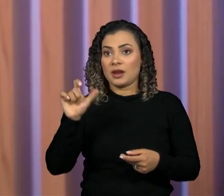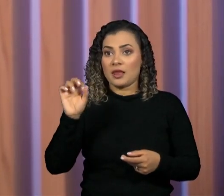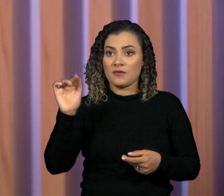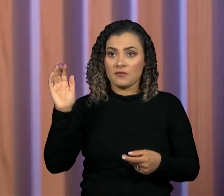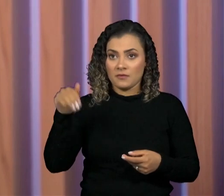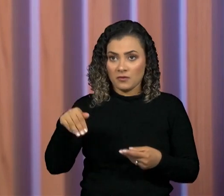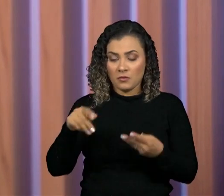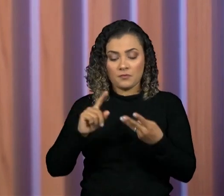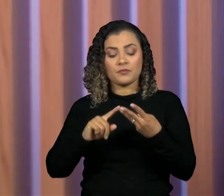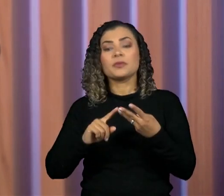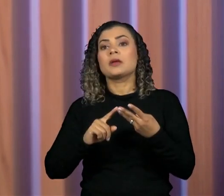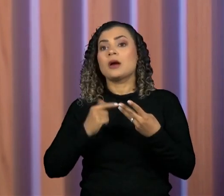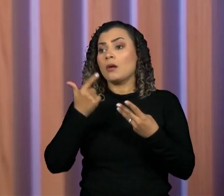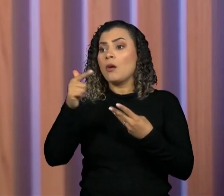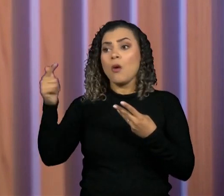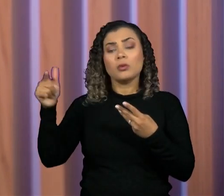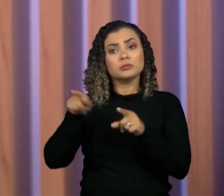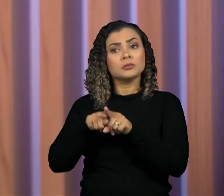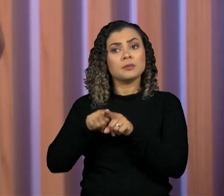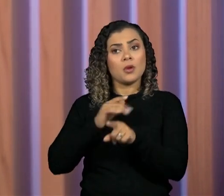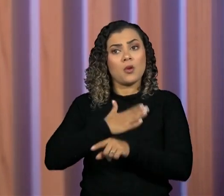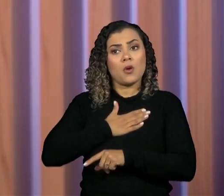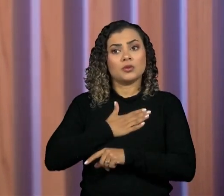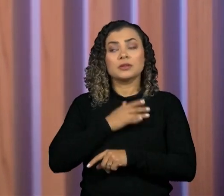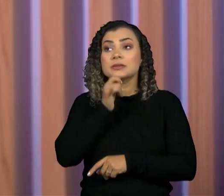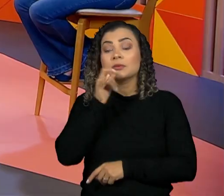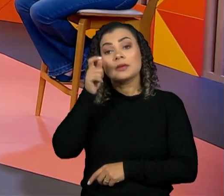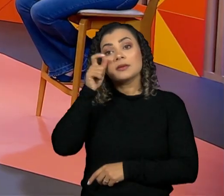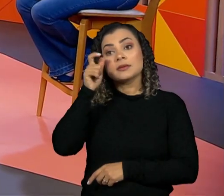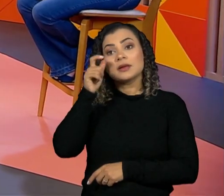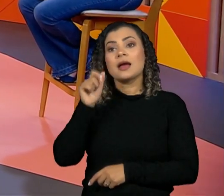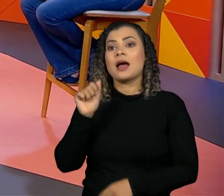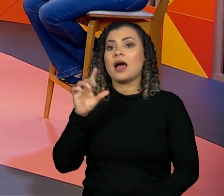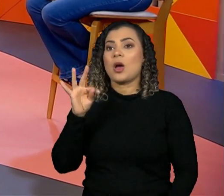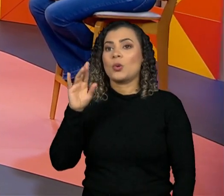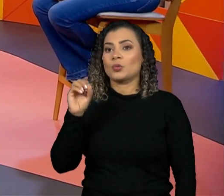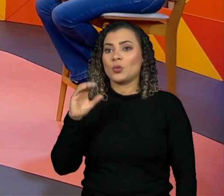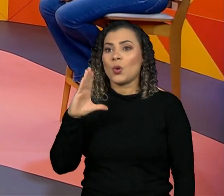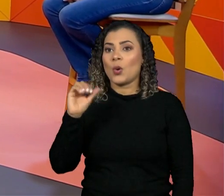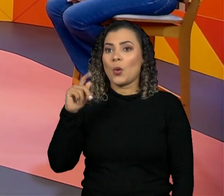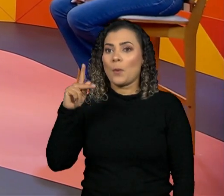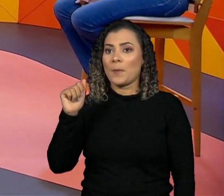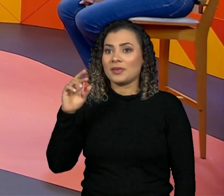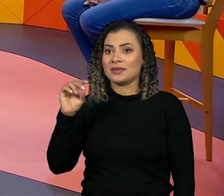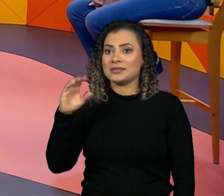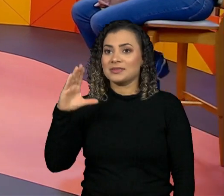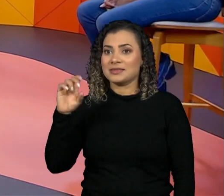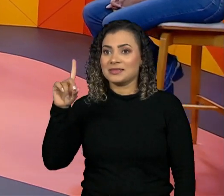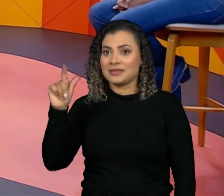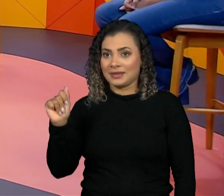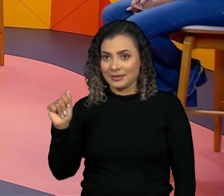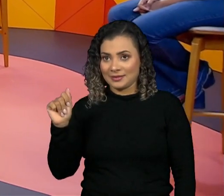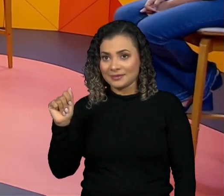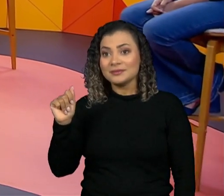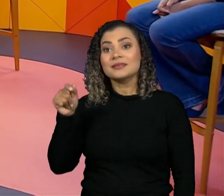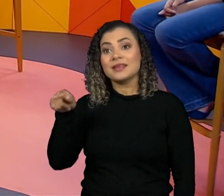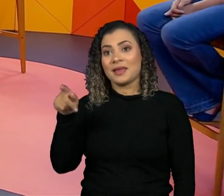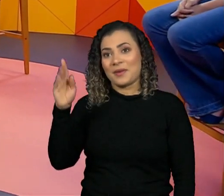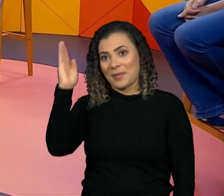são pessoas que me fazem rir. Outro dia eu estava assistindo O Alto da Compadecida, o primeiro filme, deu muita risada com aqueles